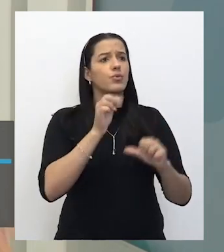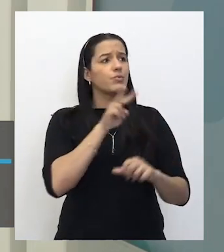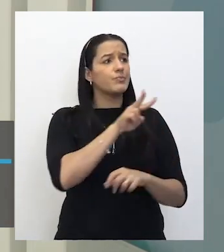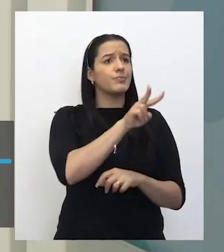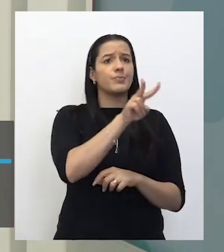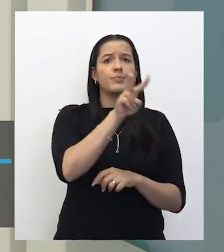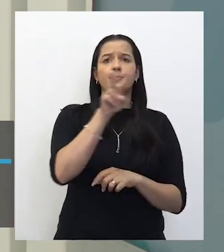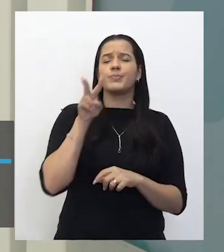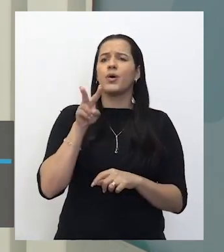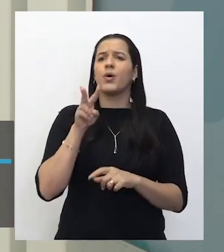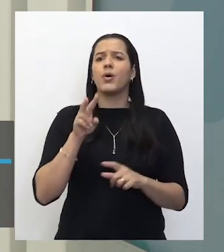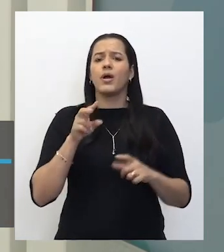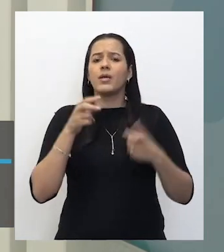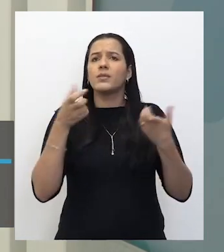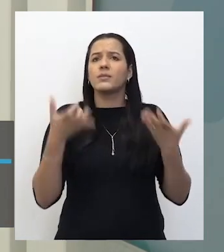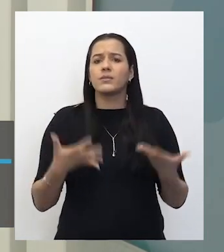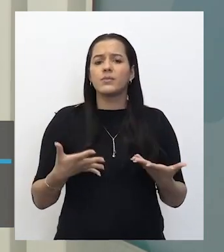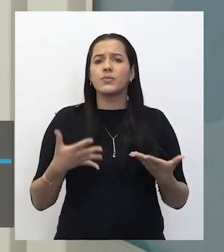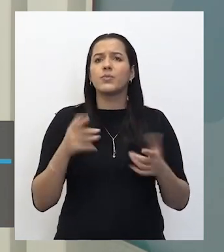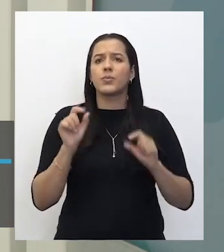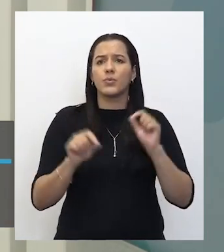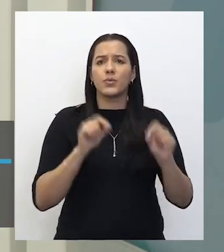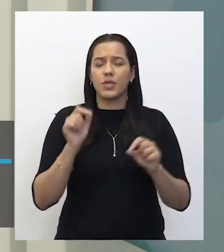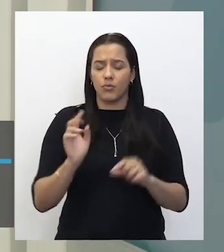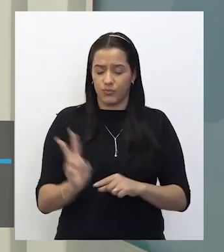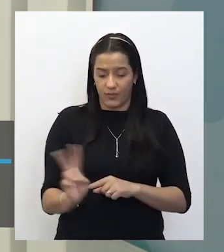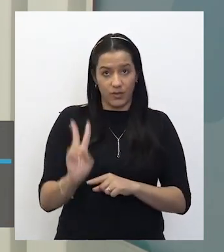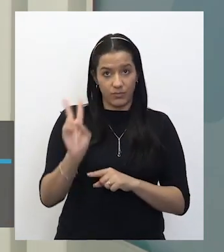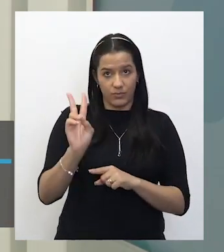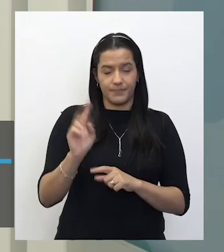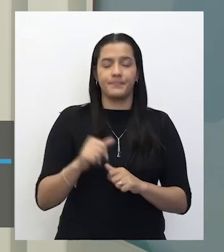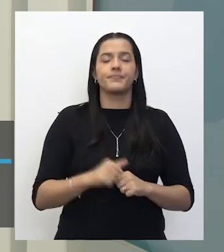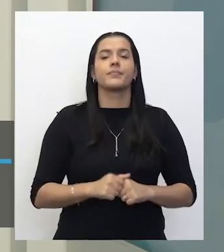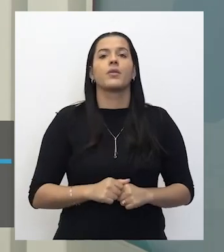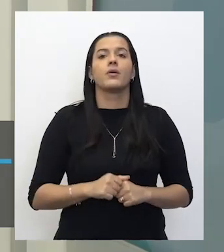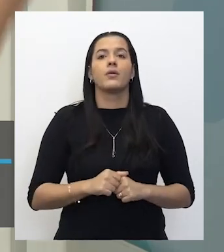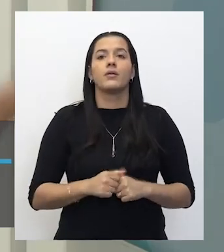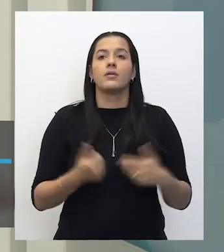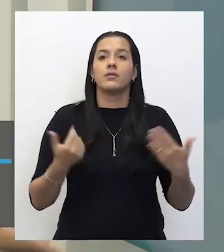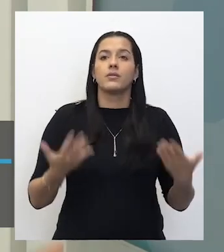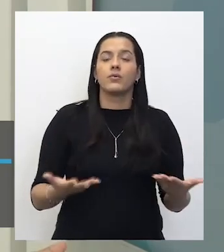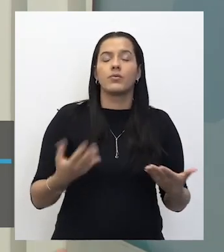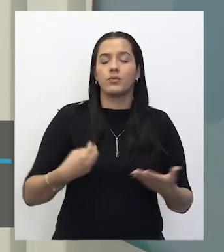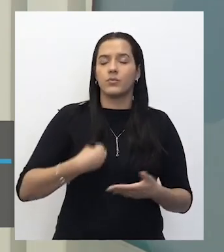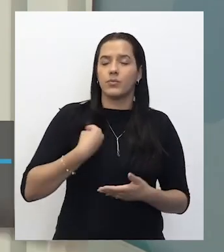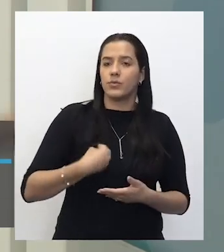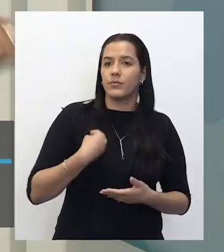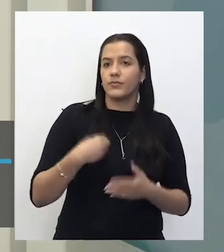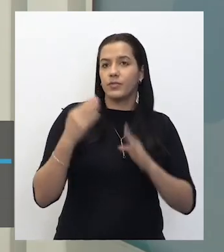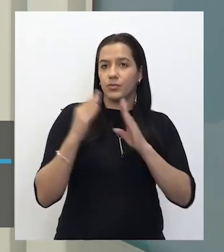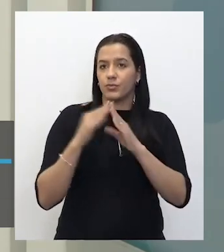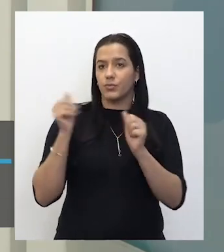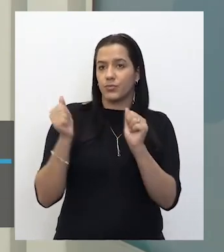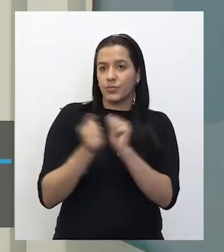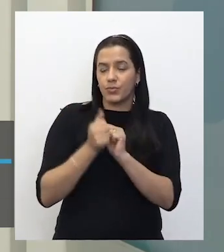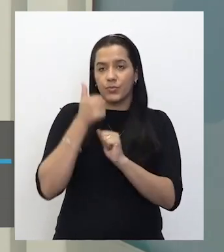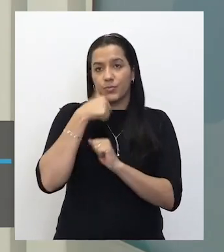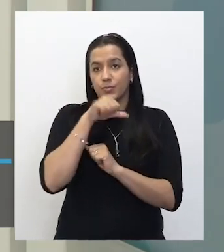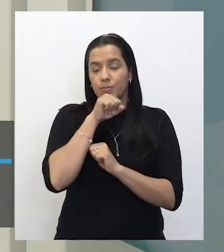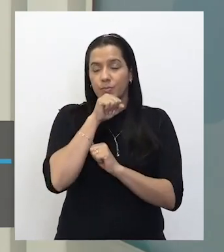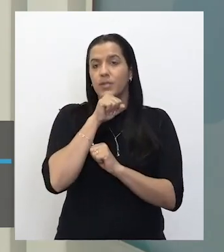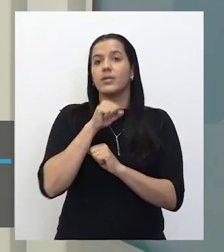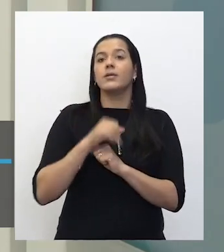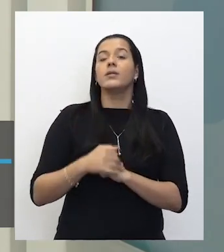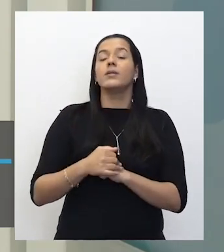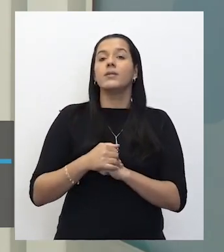algumas coisas, e essas coisas a que eu me refiro são os valores, tá? Então, por exemplo, quando eu morava com os meus pais, eu